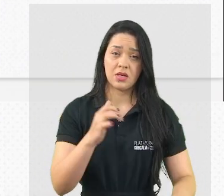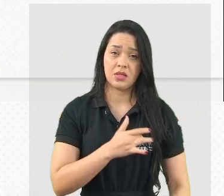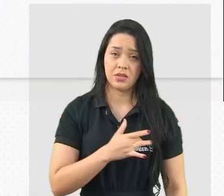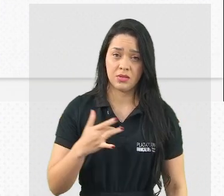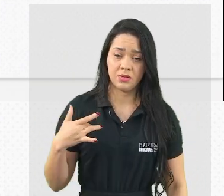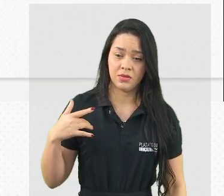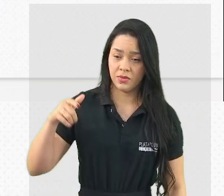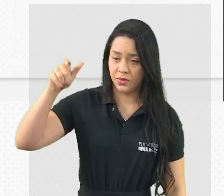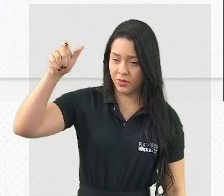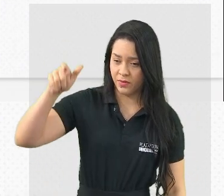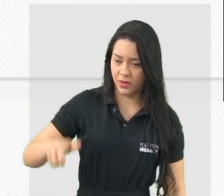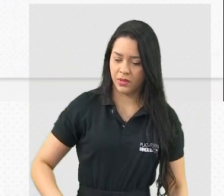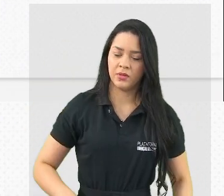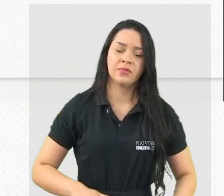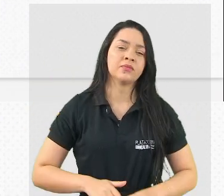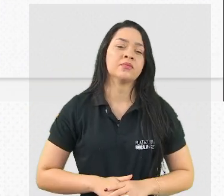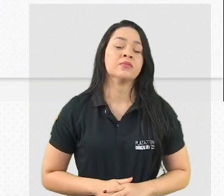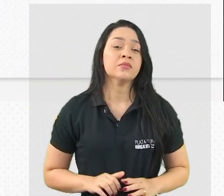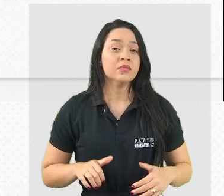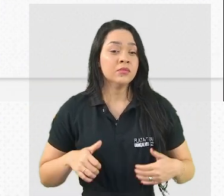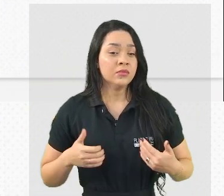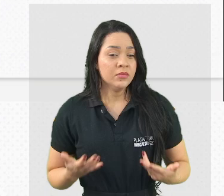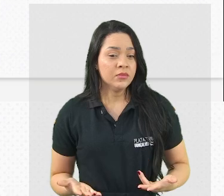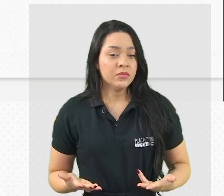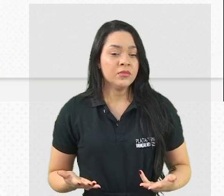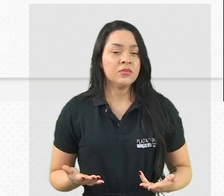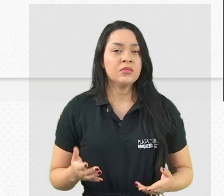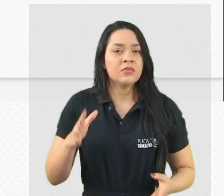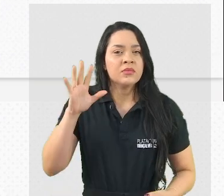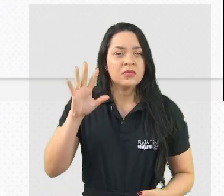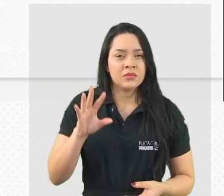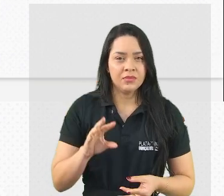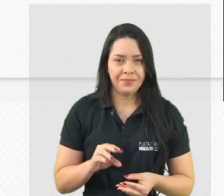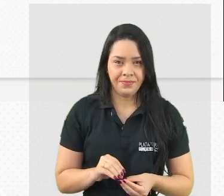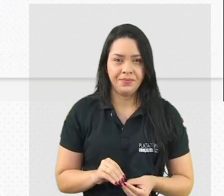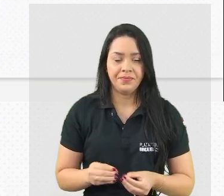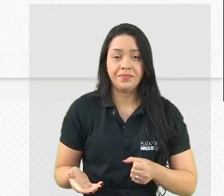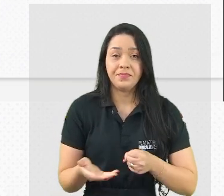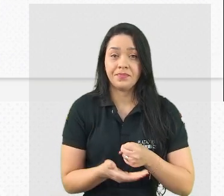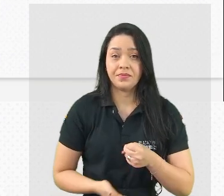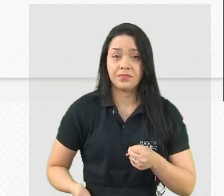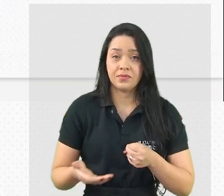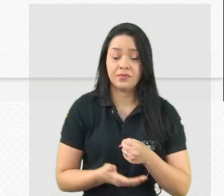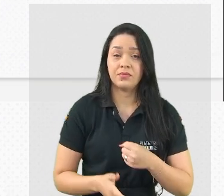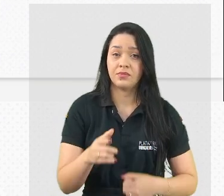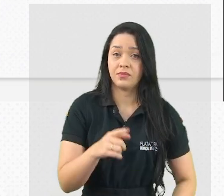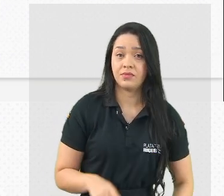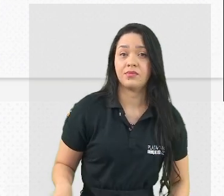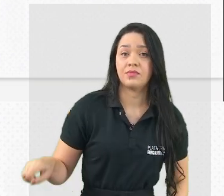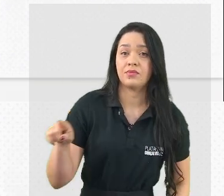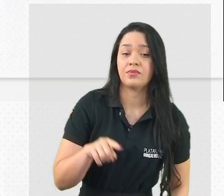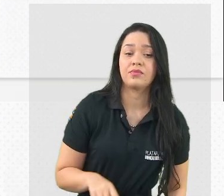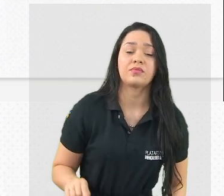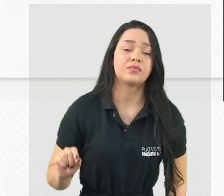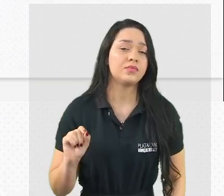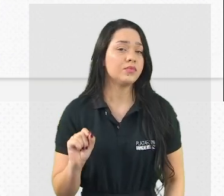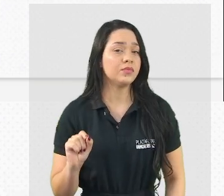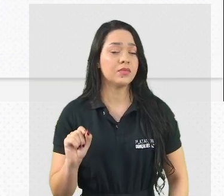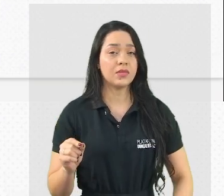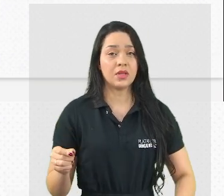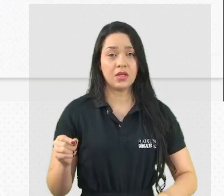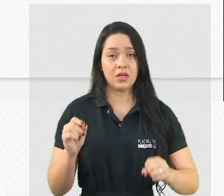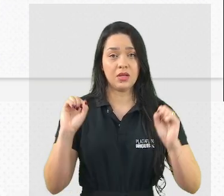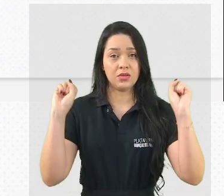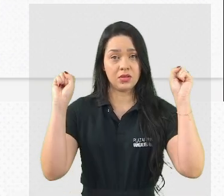do indivíduo. Então, trazendo um resuminho aqui bem básico para vocês, o que é que a educação